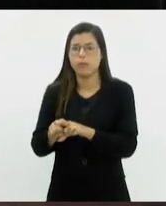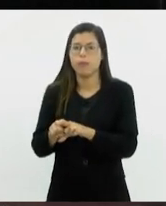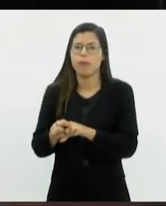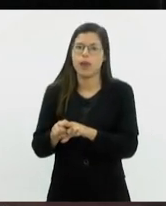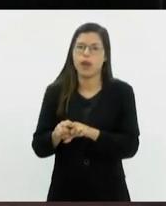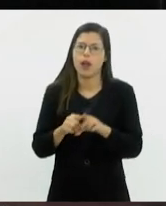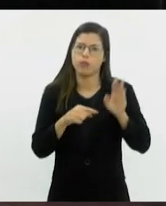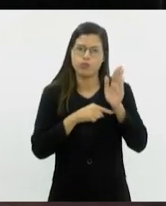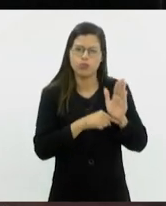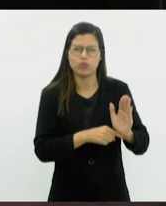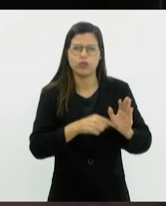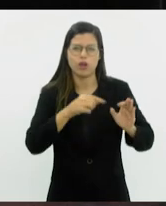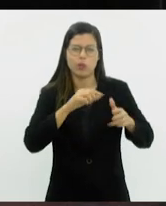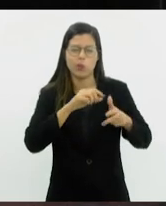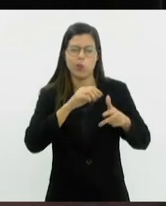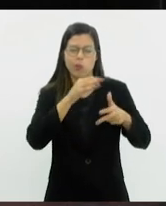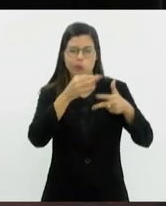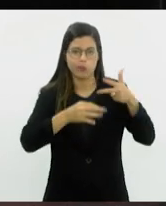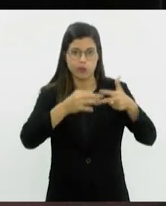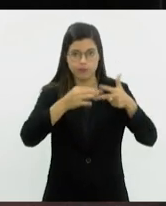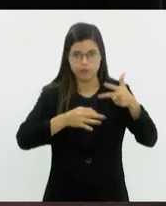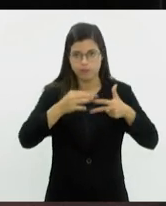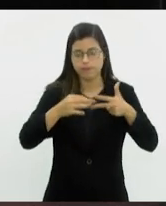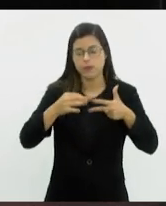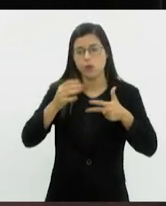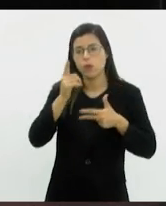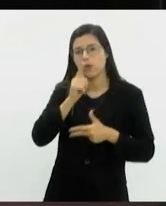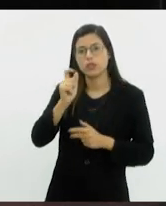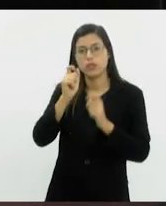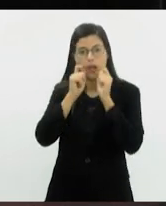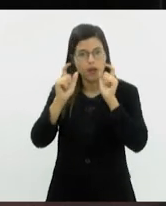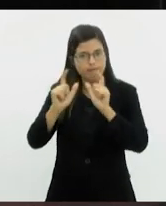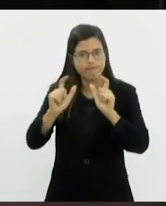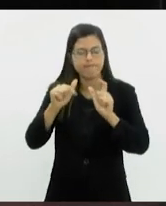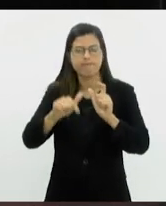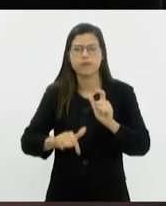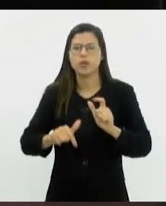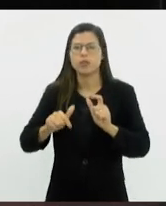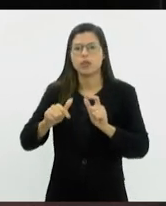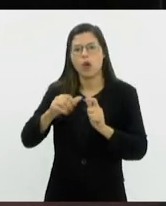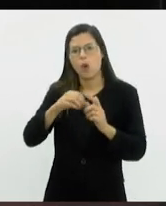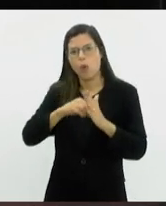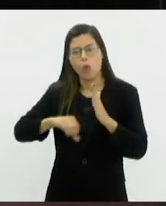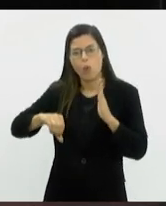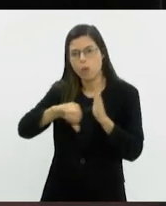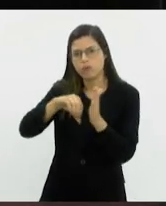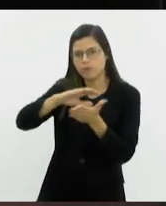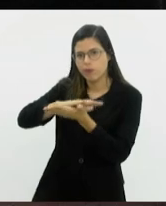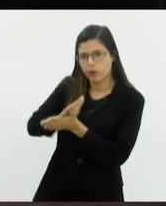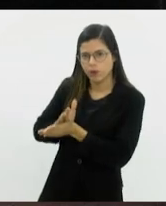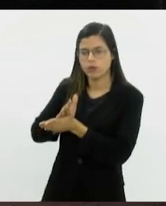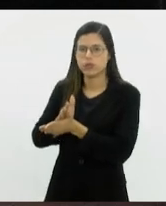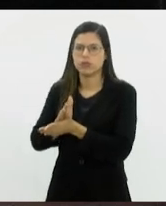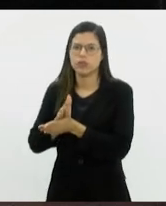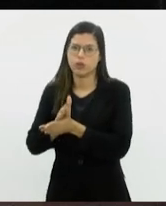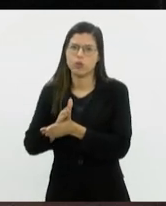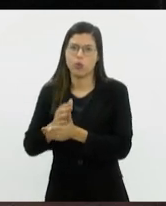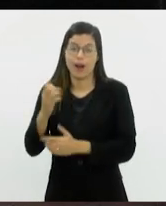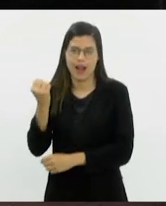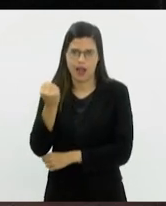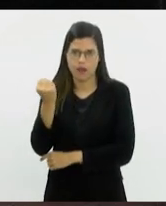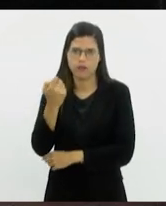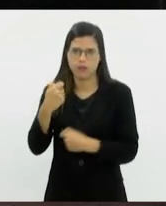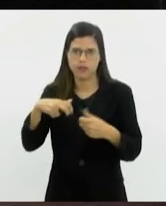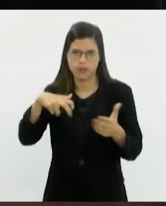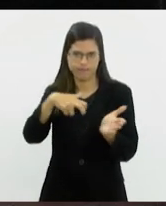ele possa estar mais atento, de fato, àqueles casos graves de intolerância e discriminação que devem ser punidos.